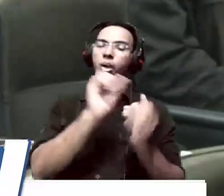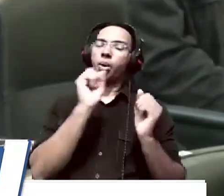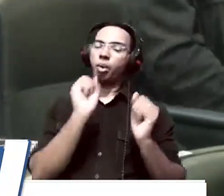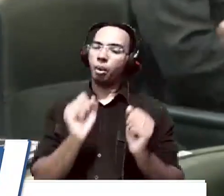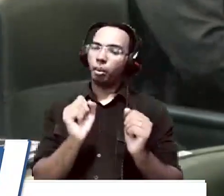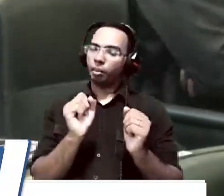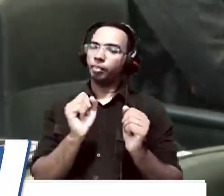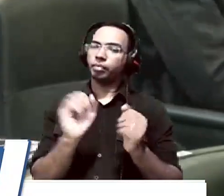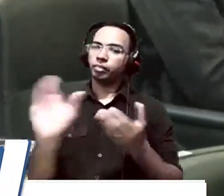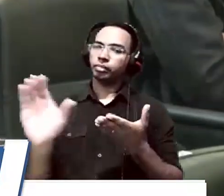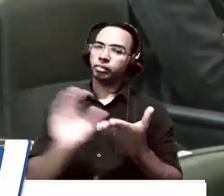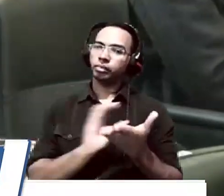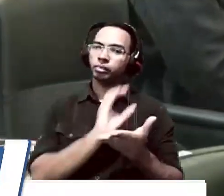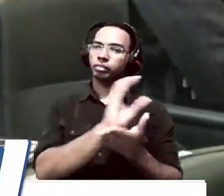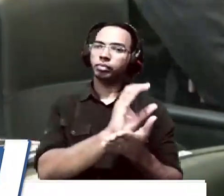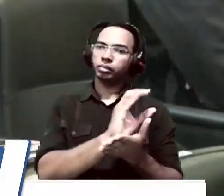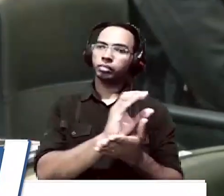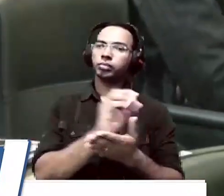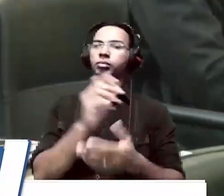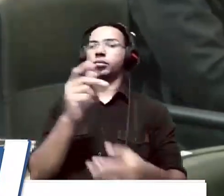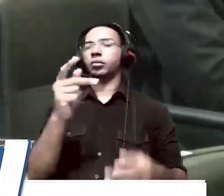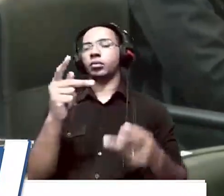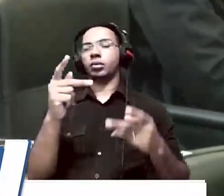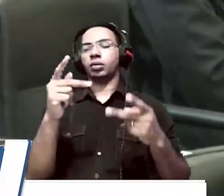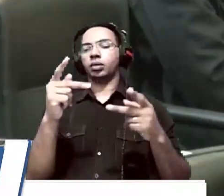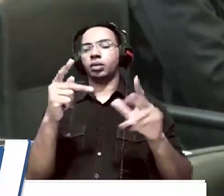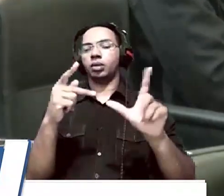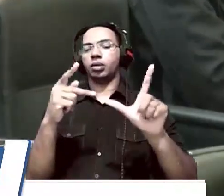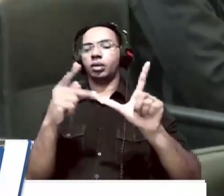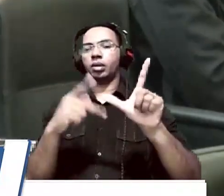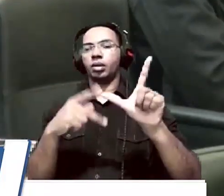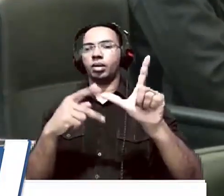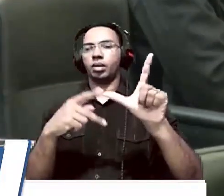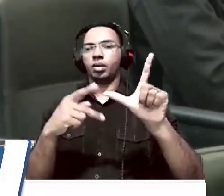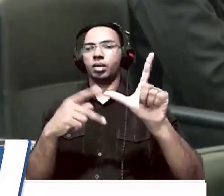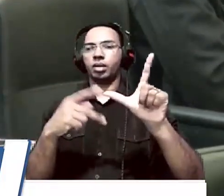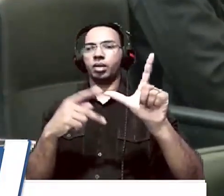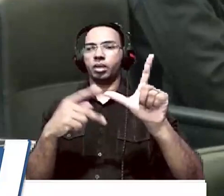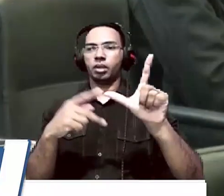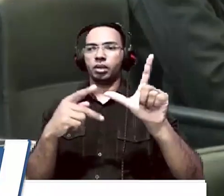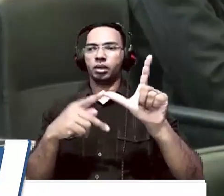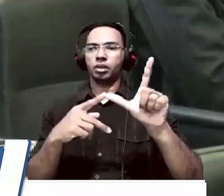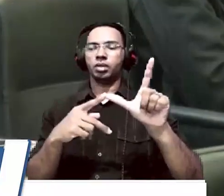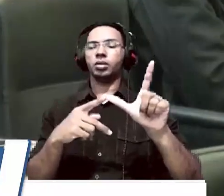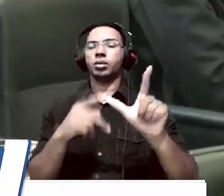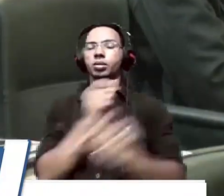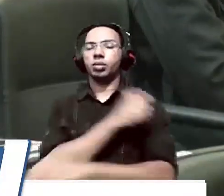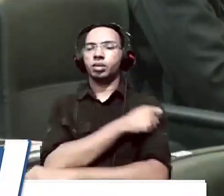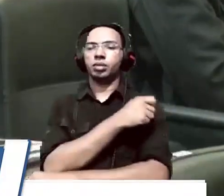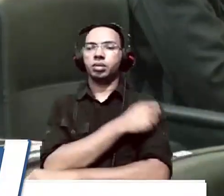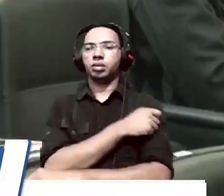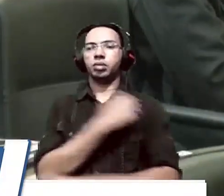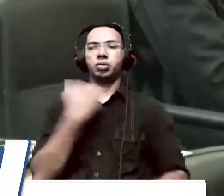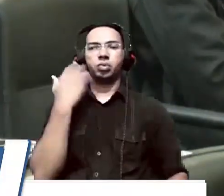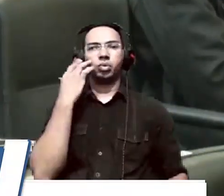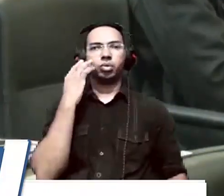investido no passe livre dos estudantes. Então, a gente não sabe ainda como vai